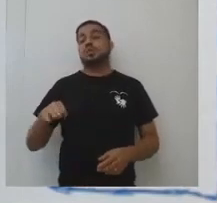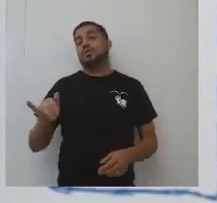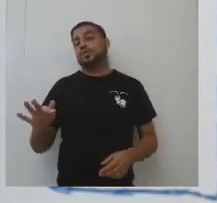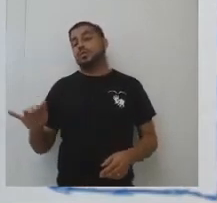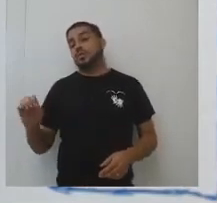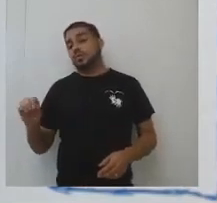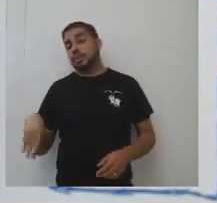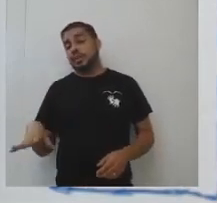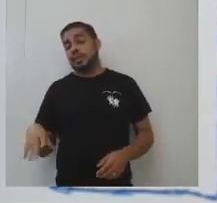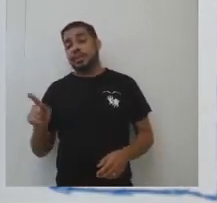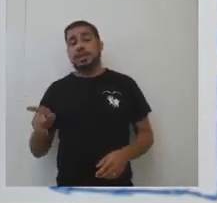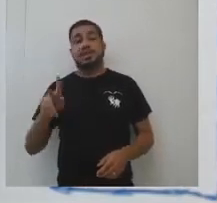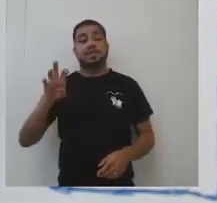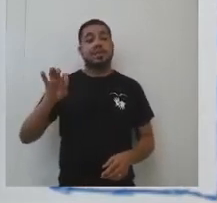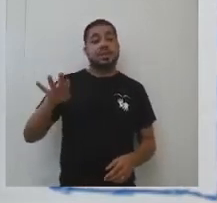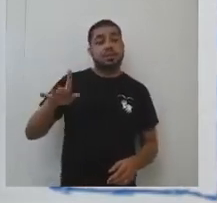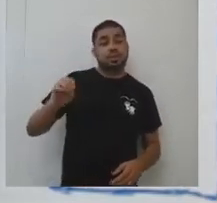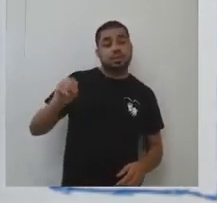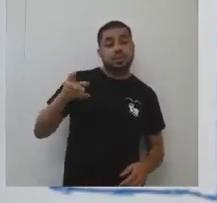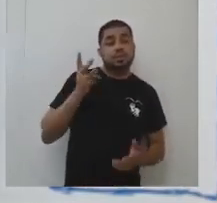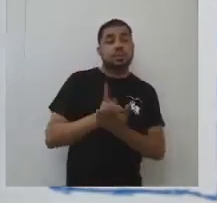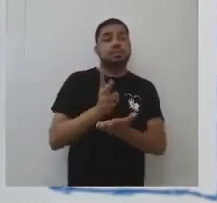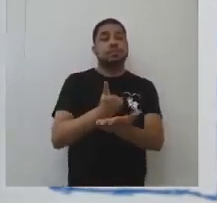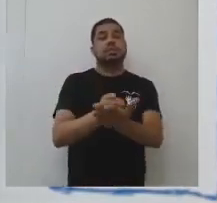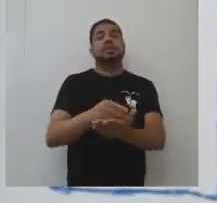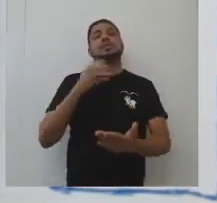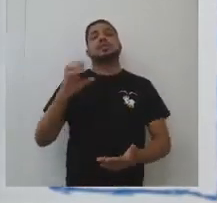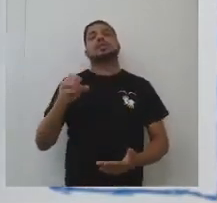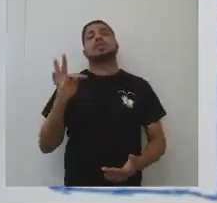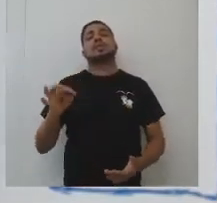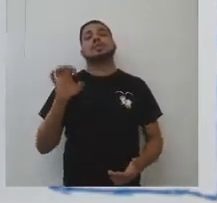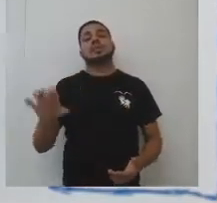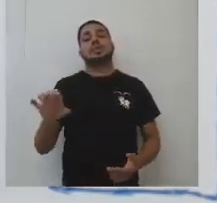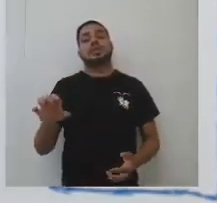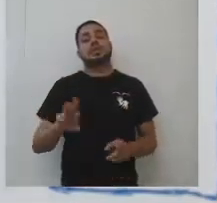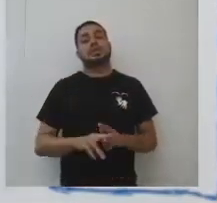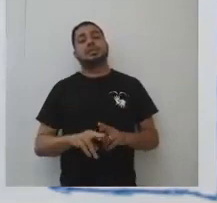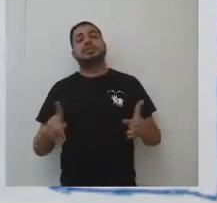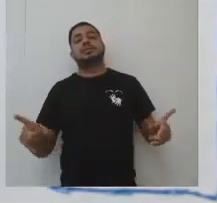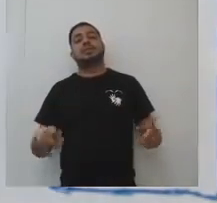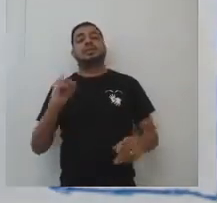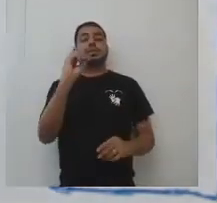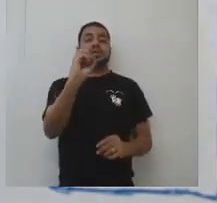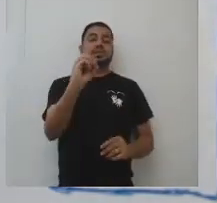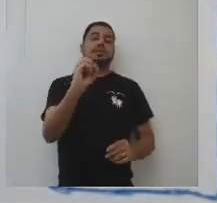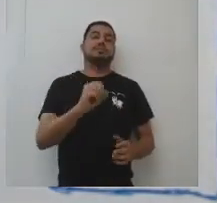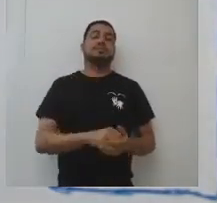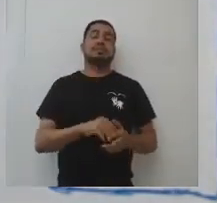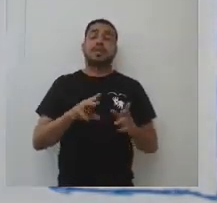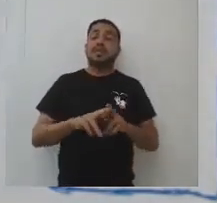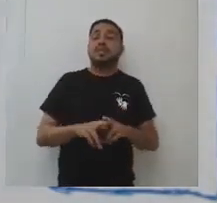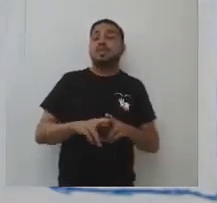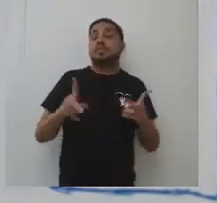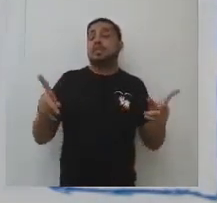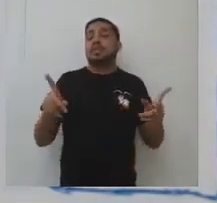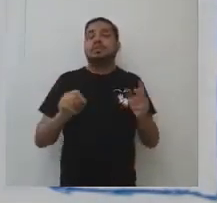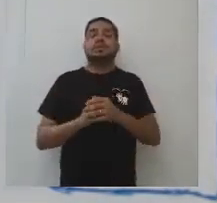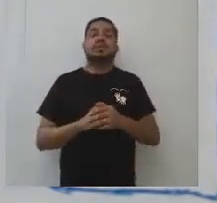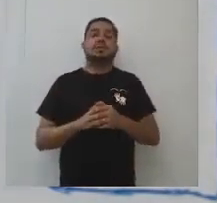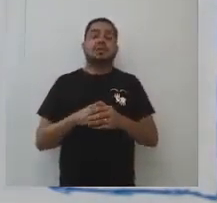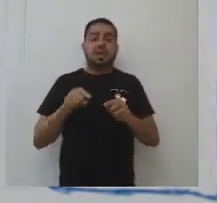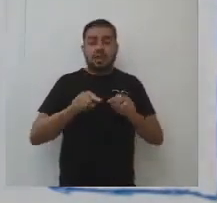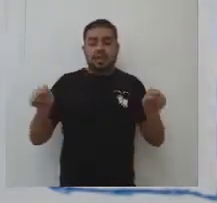campo elétrico ele é constante, CTE, e diferente de zero. É diferente disso, meu povo. Ó,